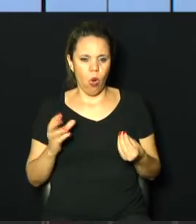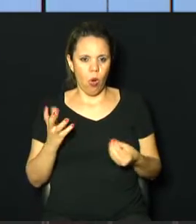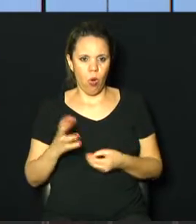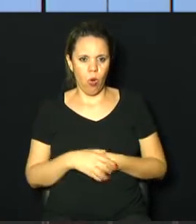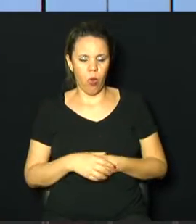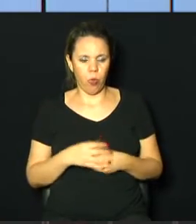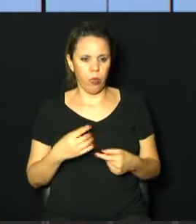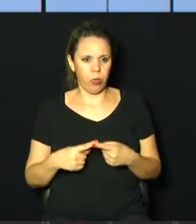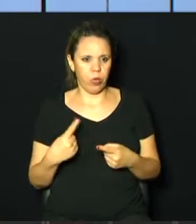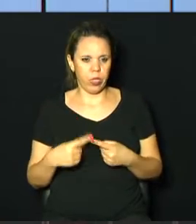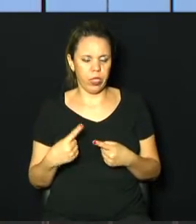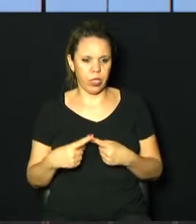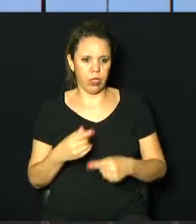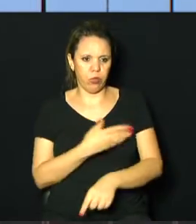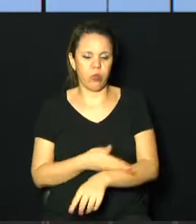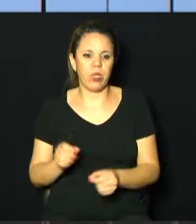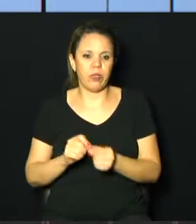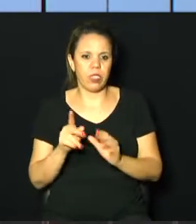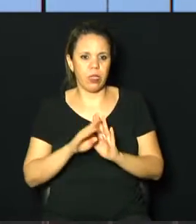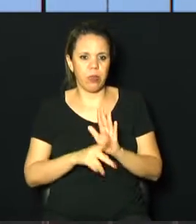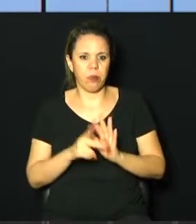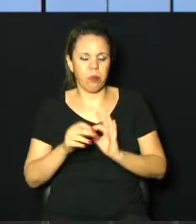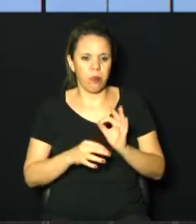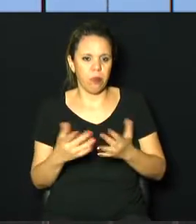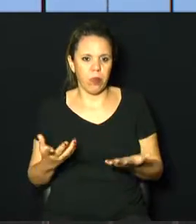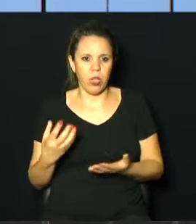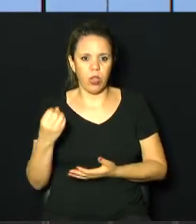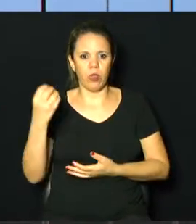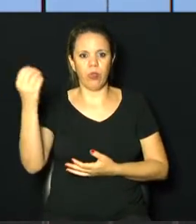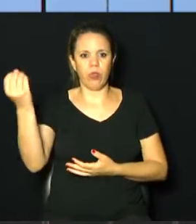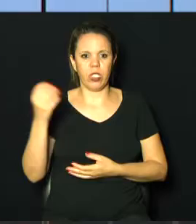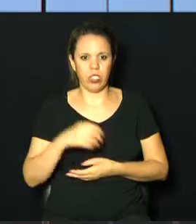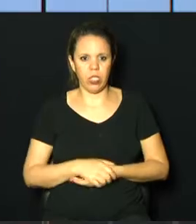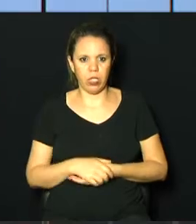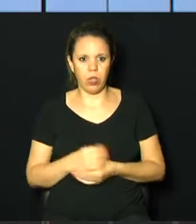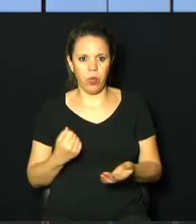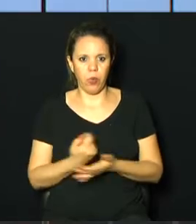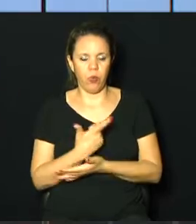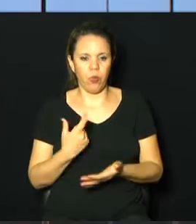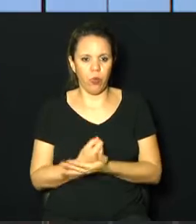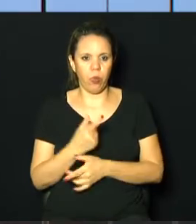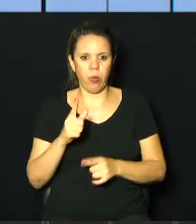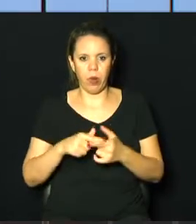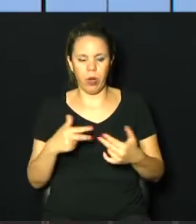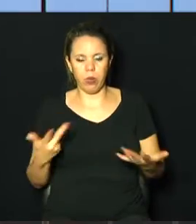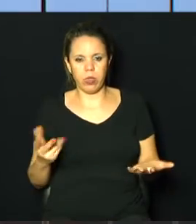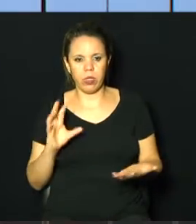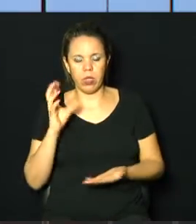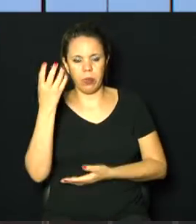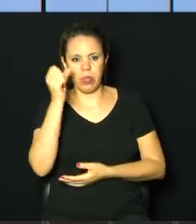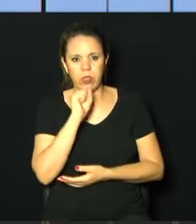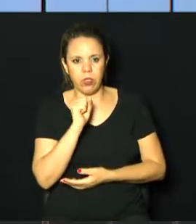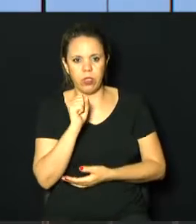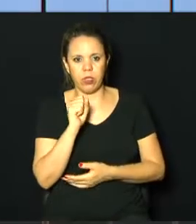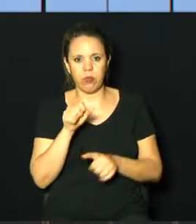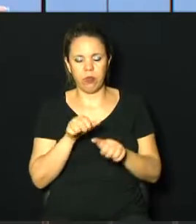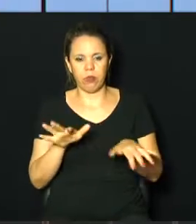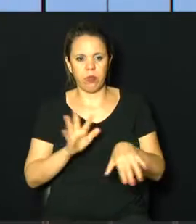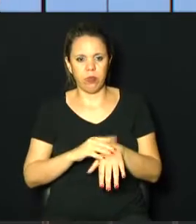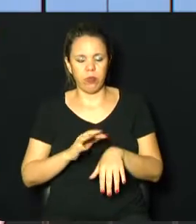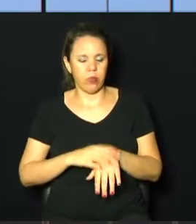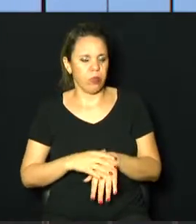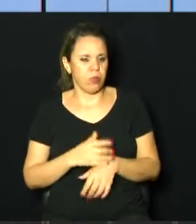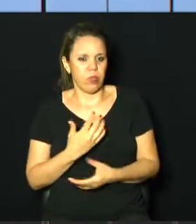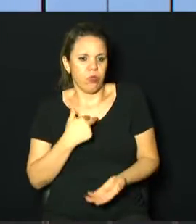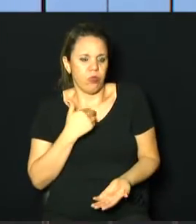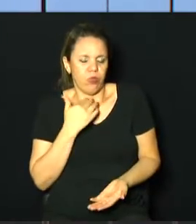né? Porque a gente está acostumado a fazer planos. Olha, vou viajar, vou comprar algo e de repente a pandemia falou que assim,